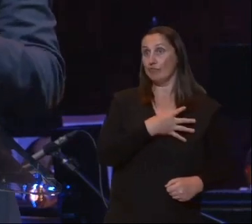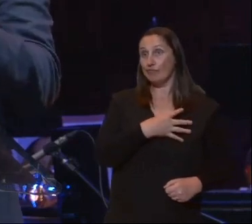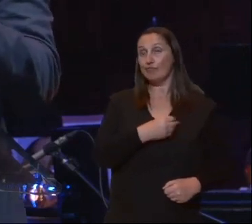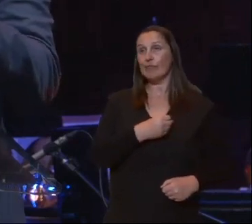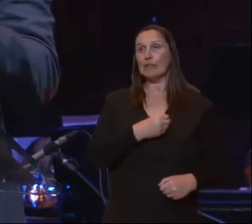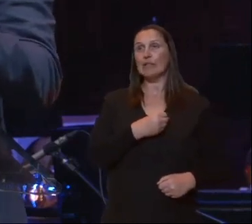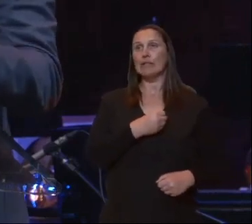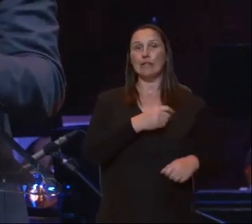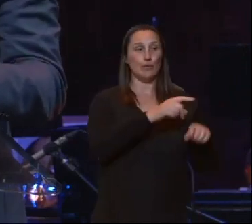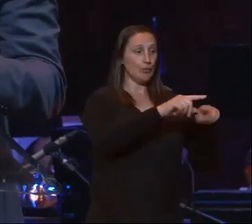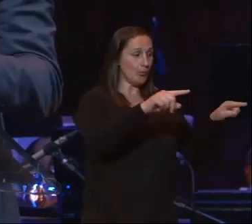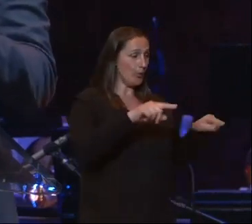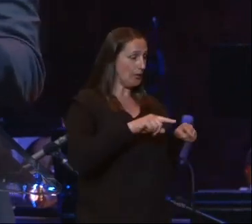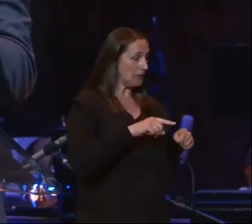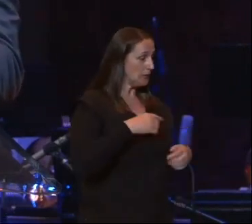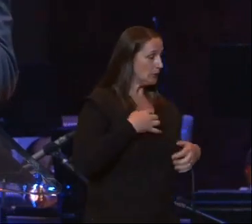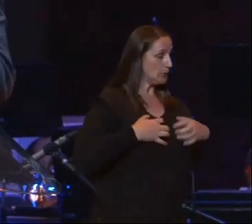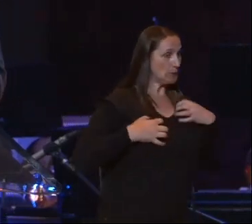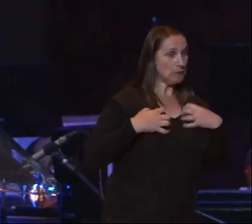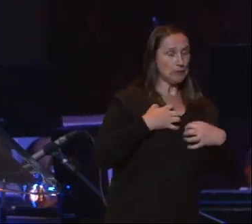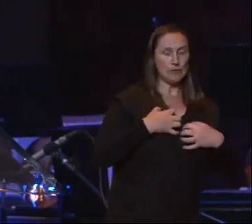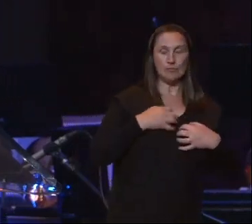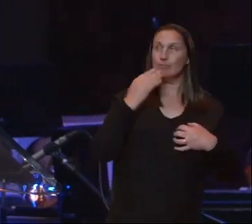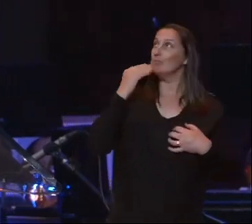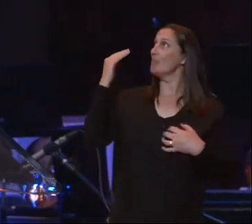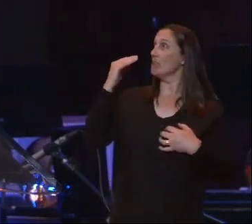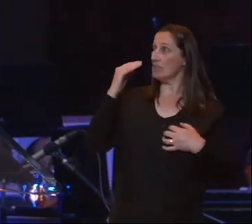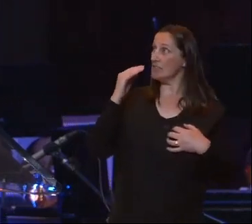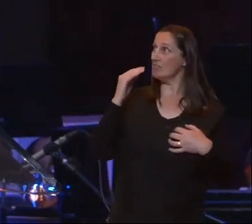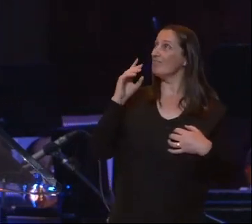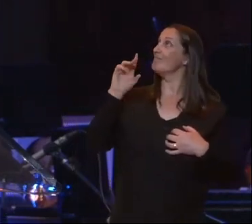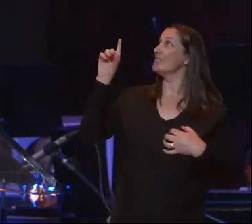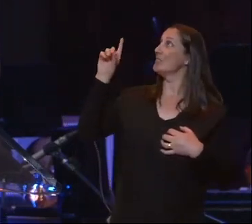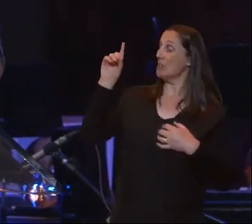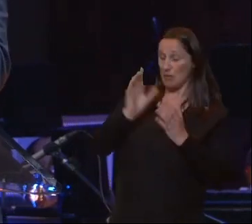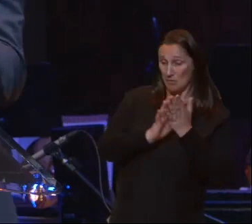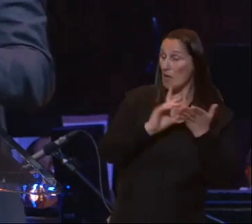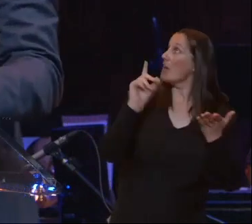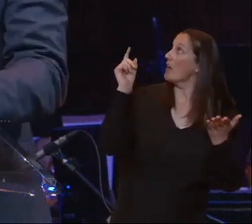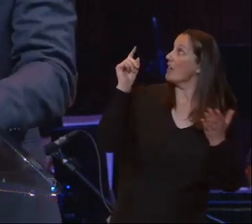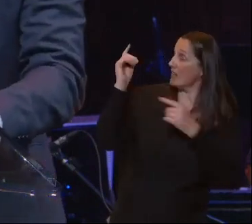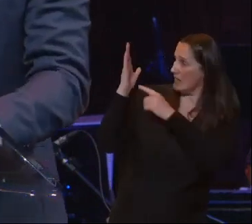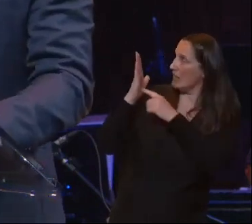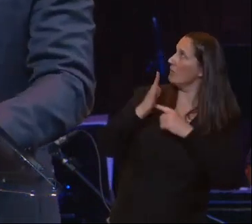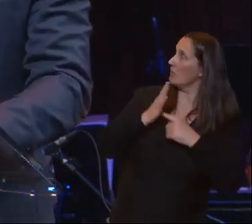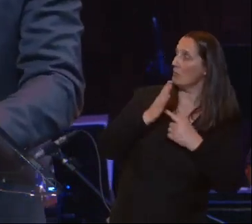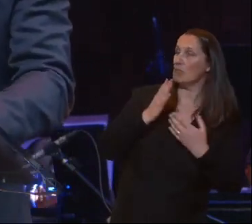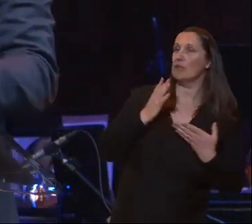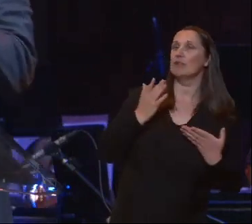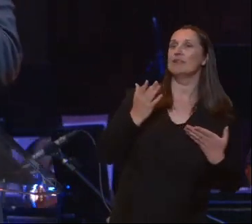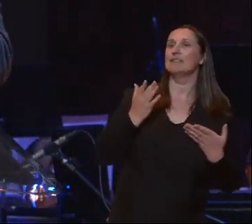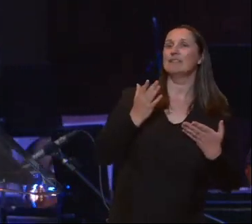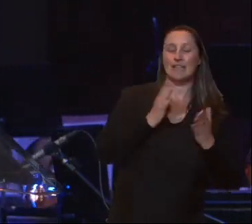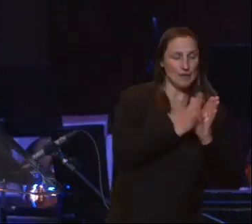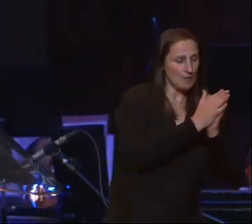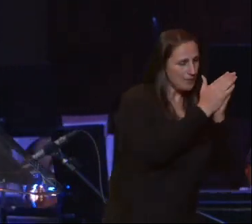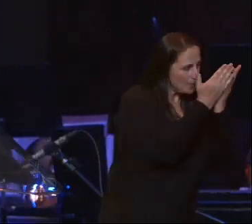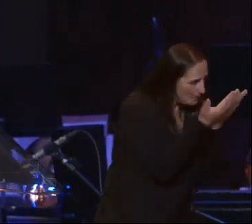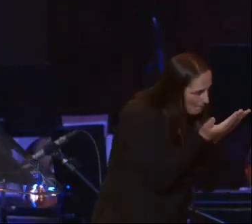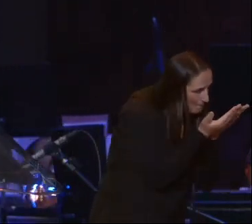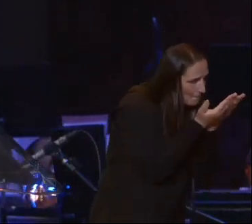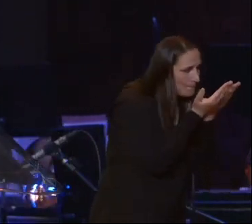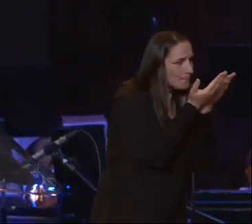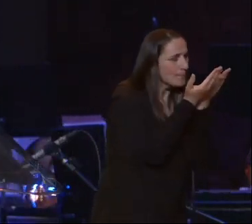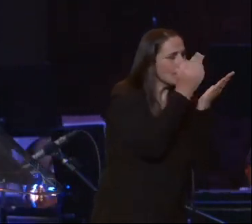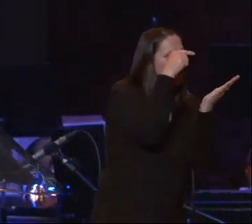no quarto angustiada e pede a Deus uma palavra, que o Senhor se revela a ela, e abre a Bíblia